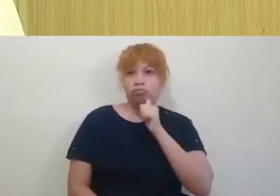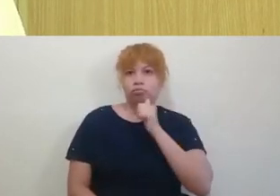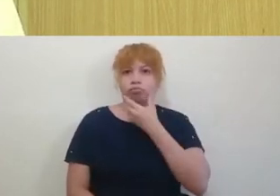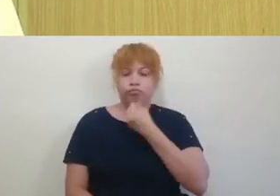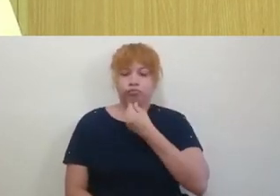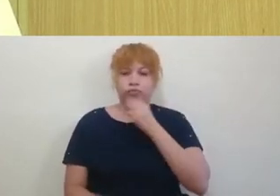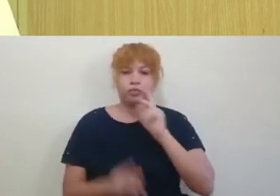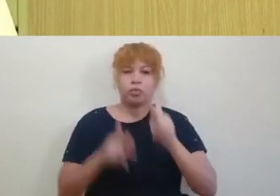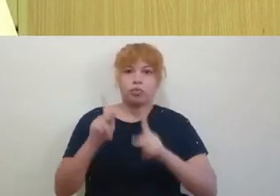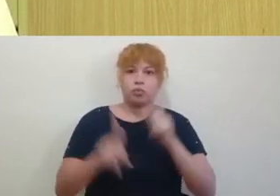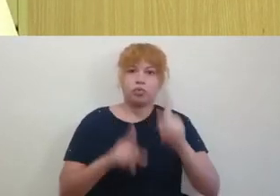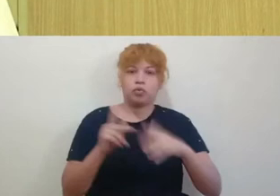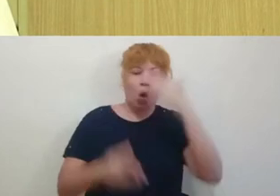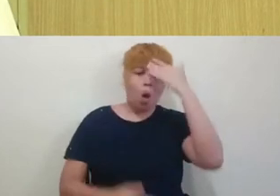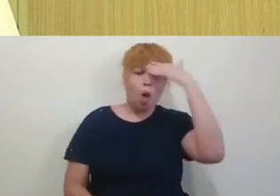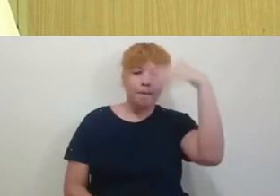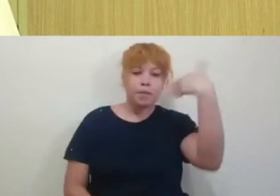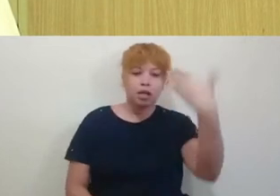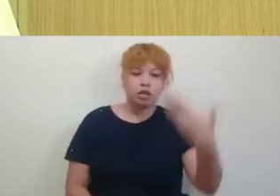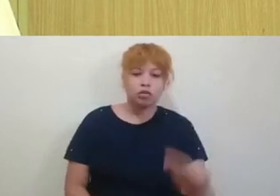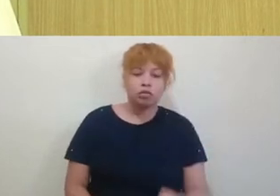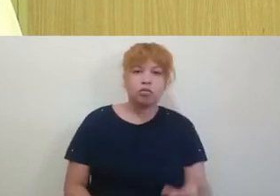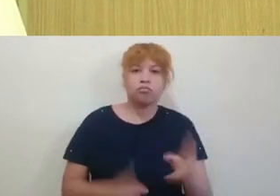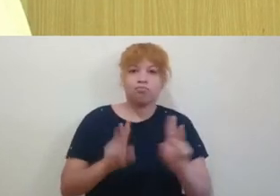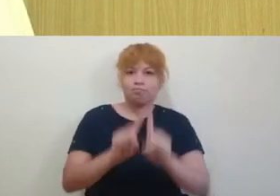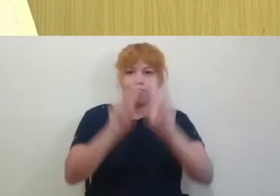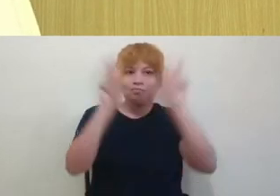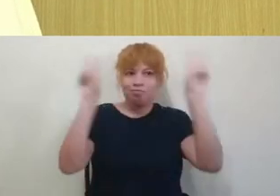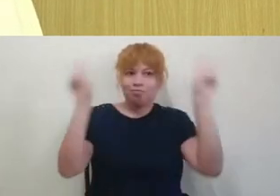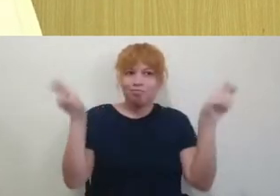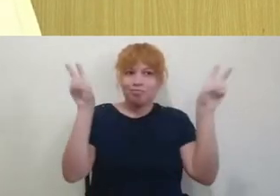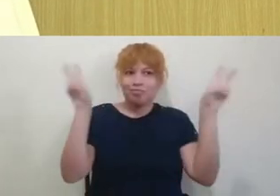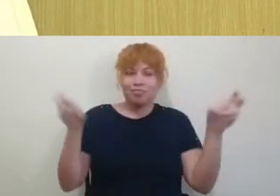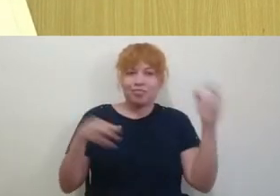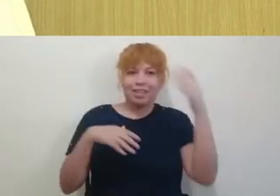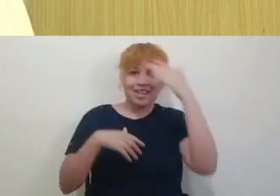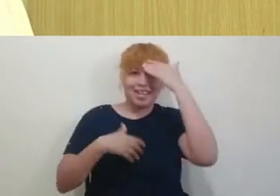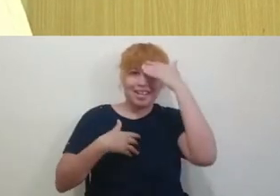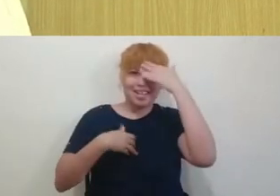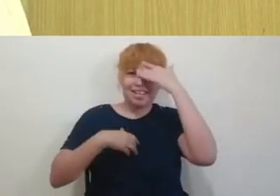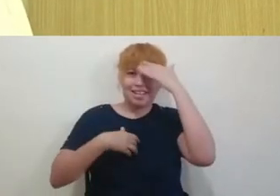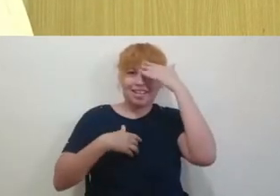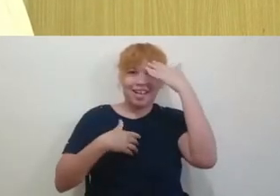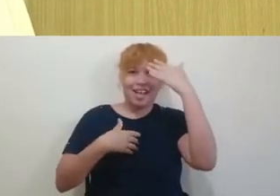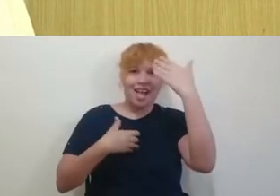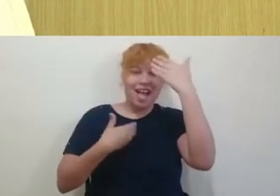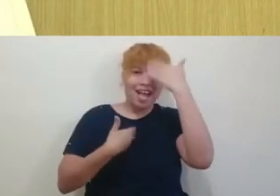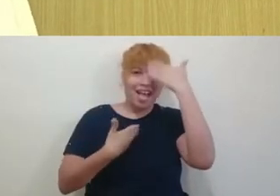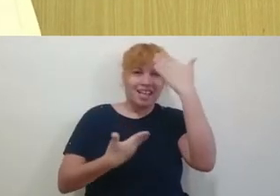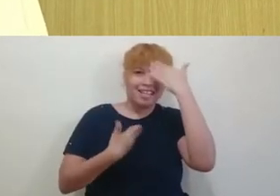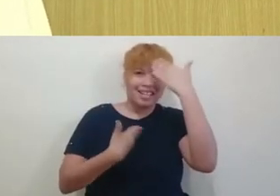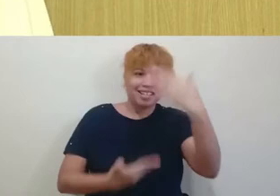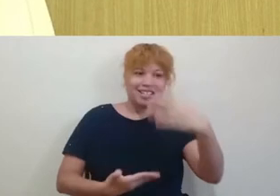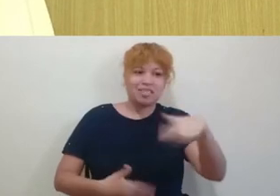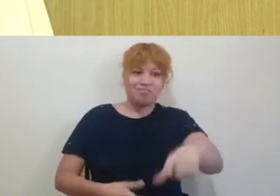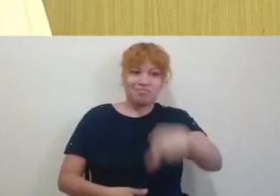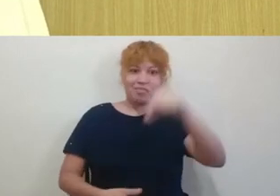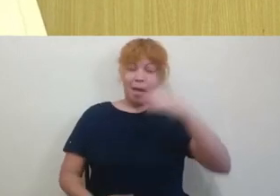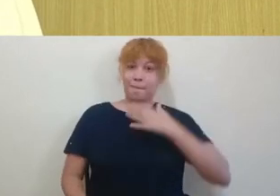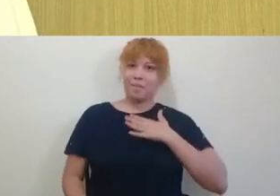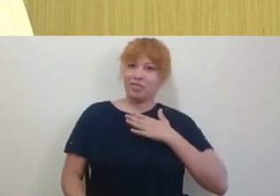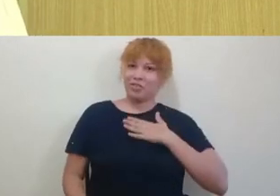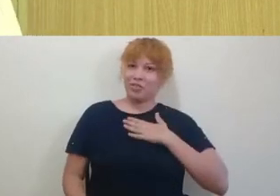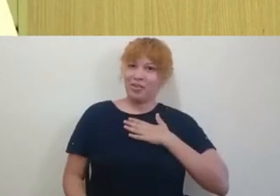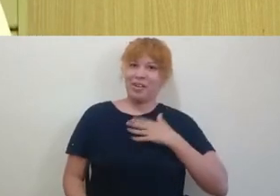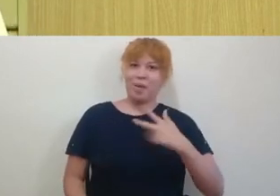que, mais infelizmente ainda em nosso país, agravada por uma falta de condução adequada a esse processo,